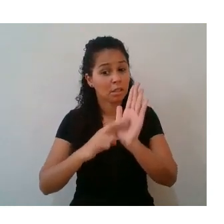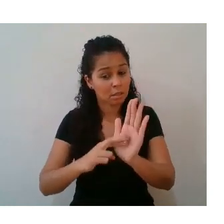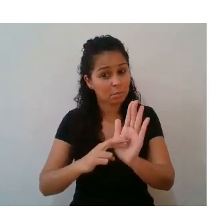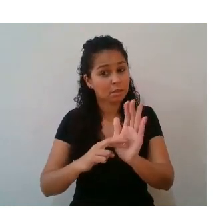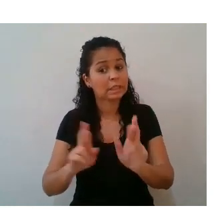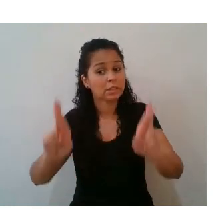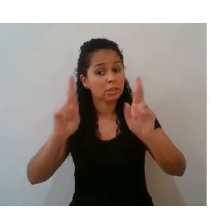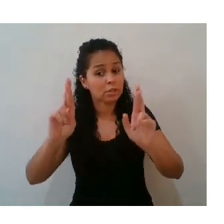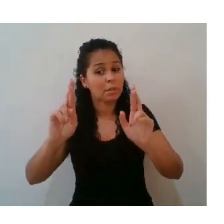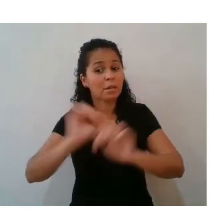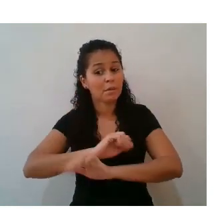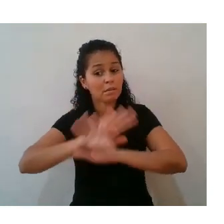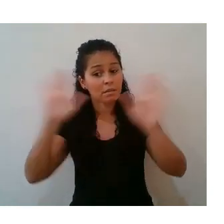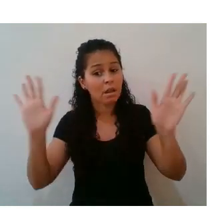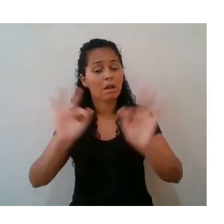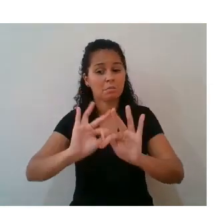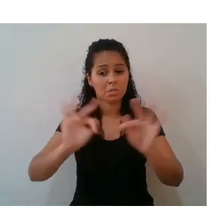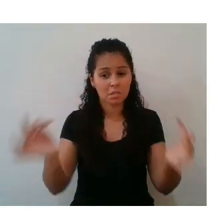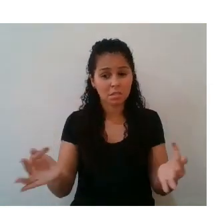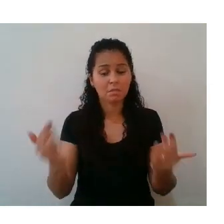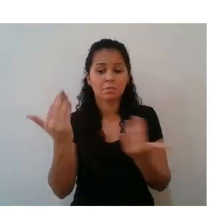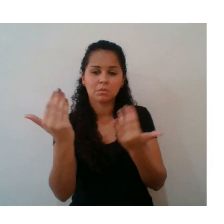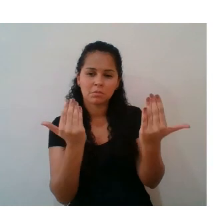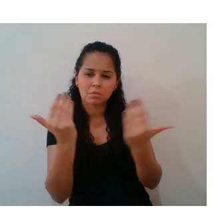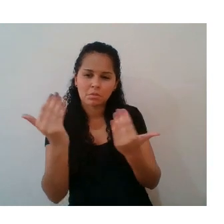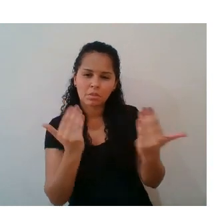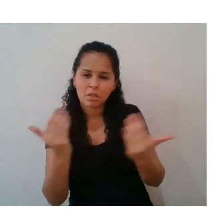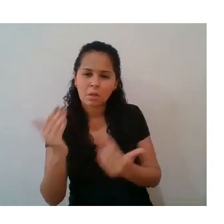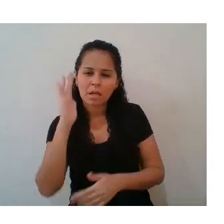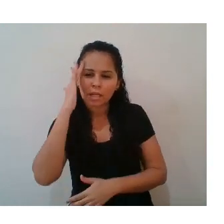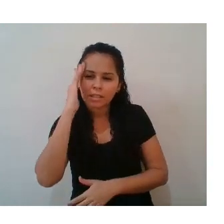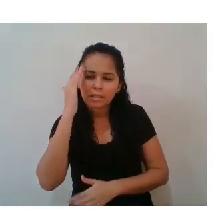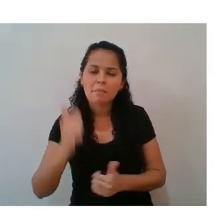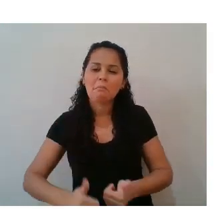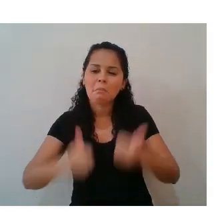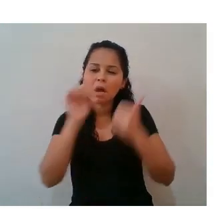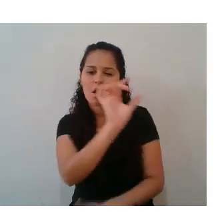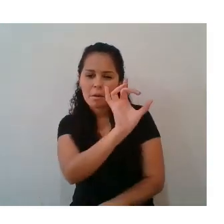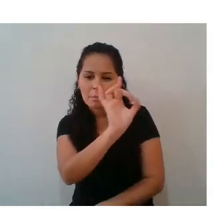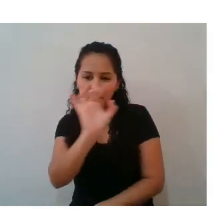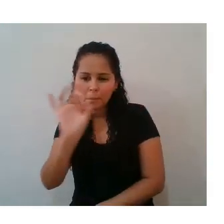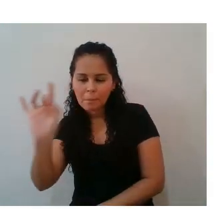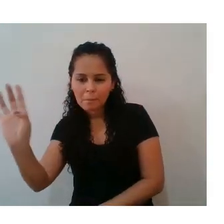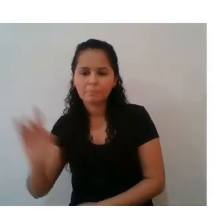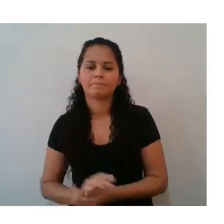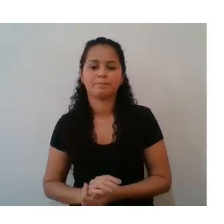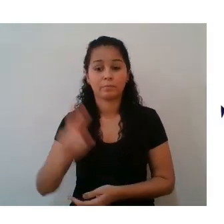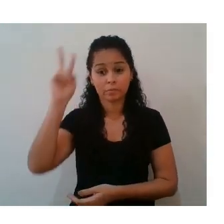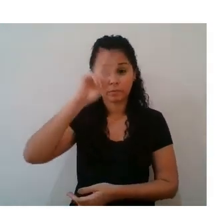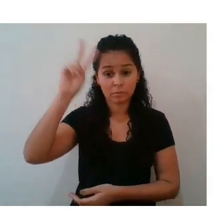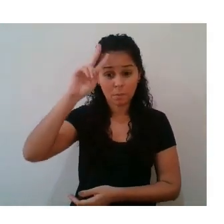aqui espero que um pouco mais clara para vocês, para a gente fazer uma analogia e conseguir entender melhor quem é cada componente.